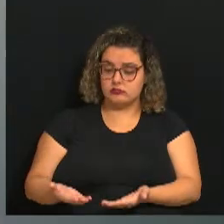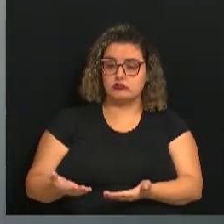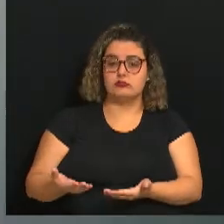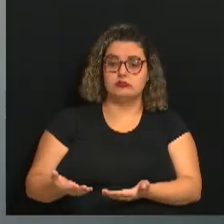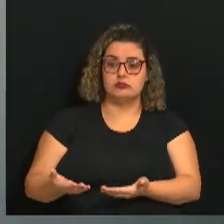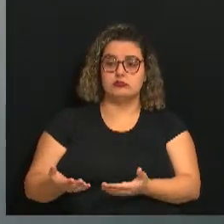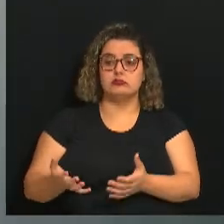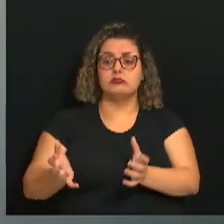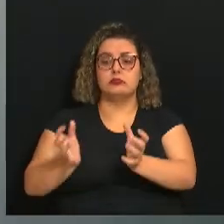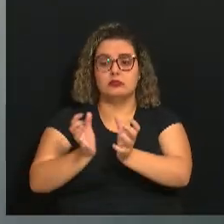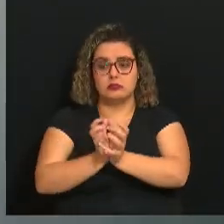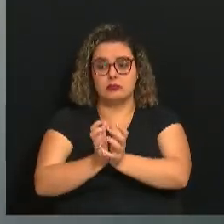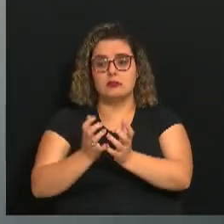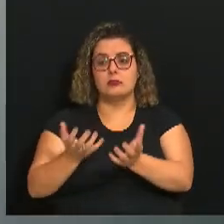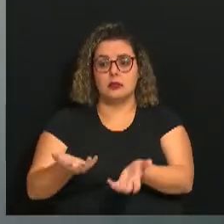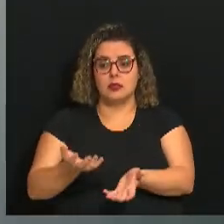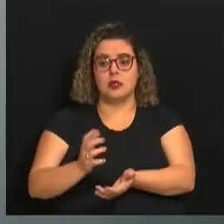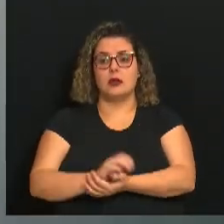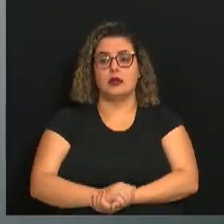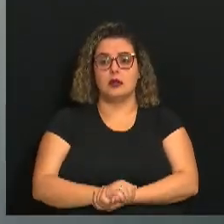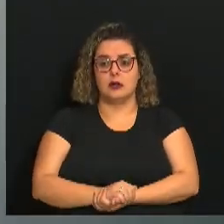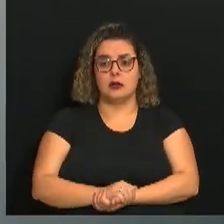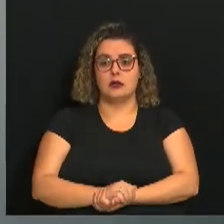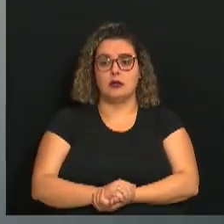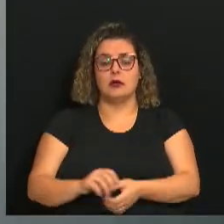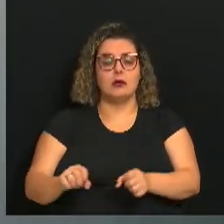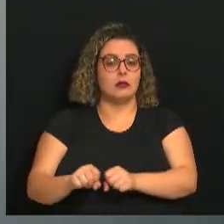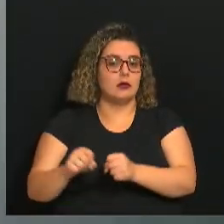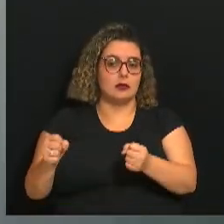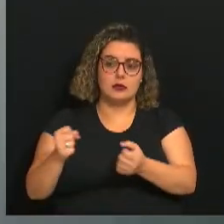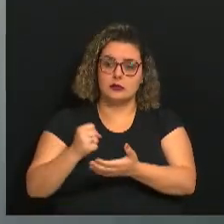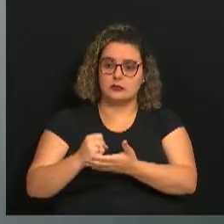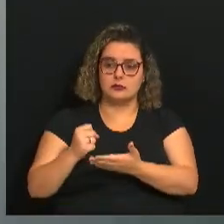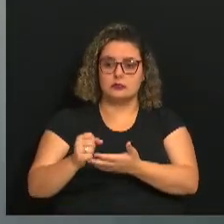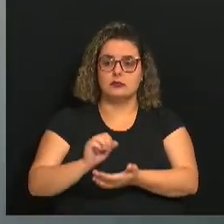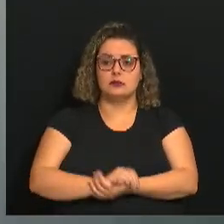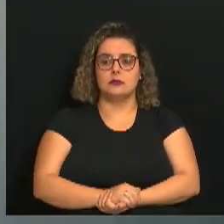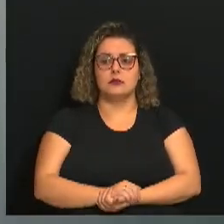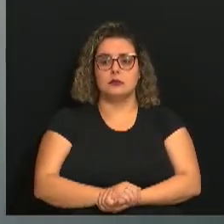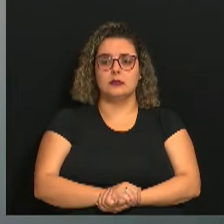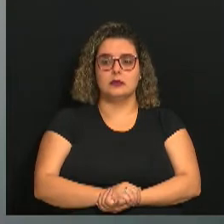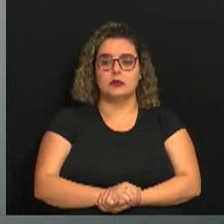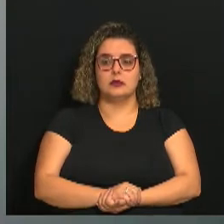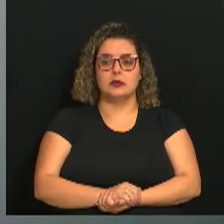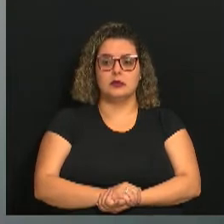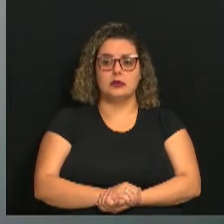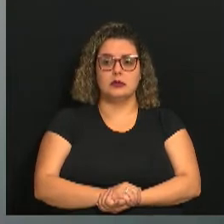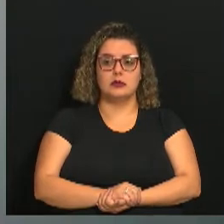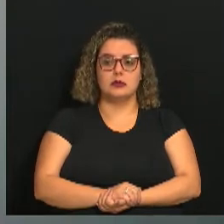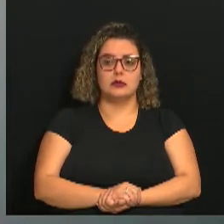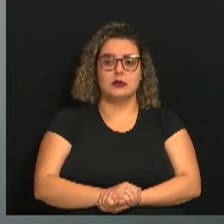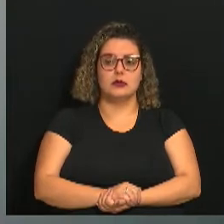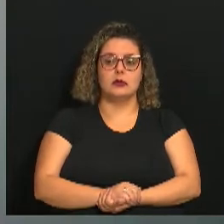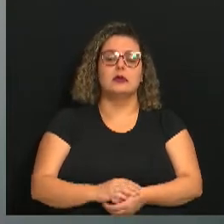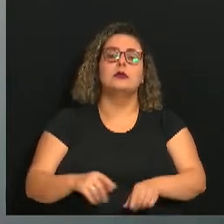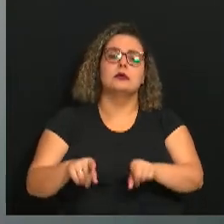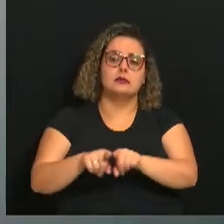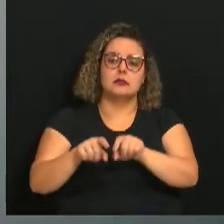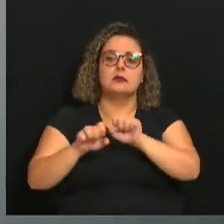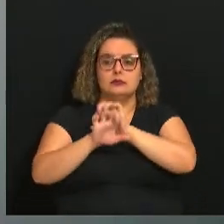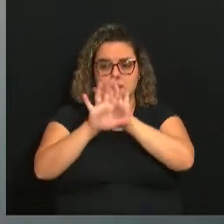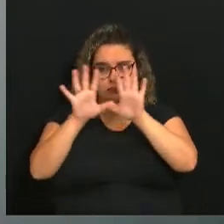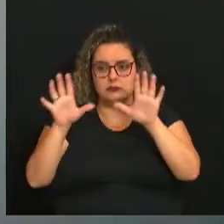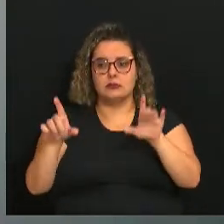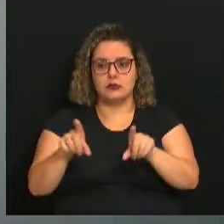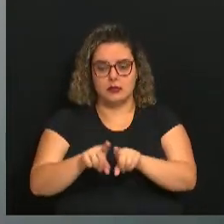punição mais radical, que é a rescisão contratual. Aí a gente também, logo que sair, a gente vai dar clareza para as pessoas